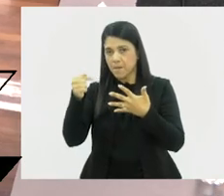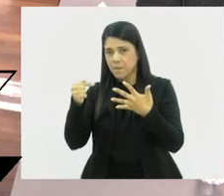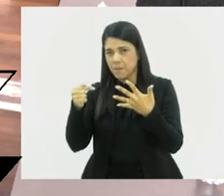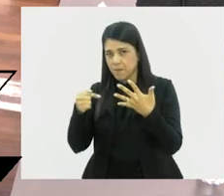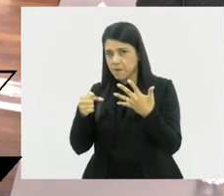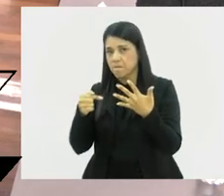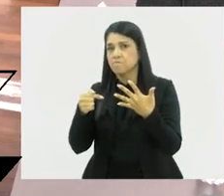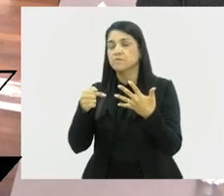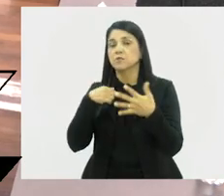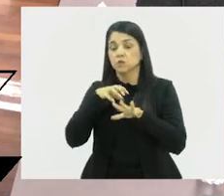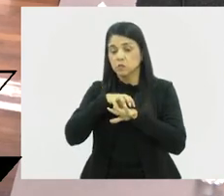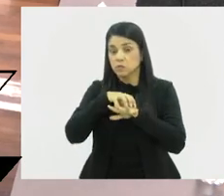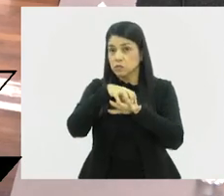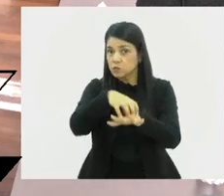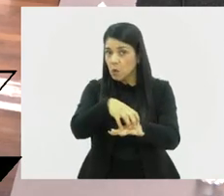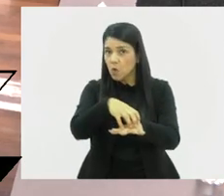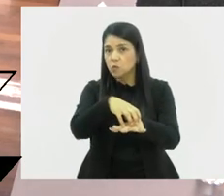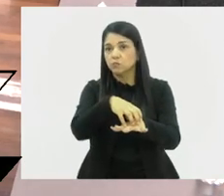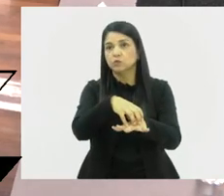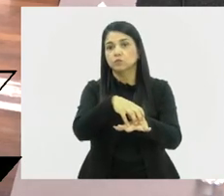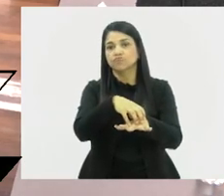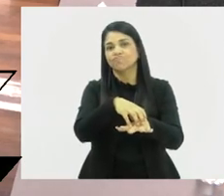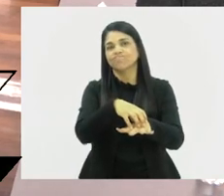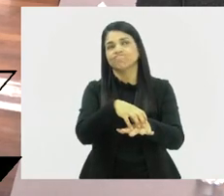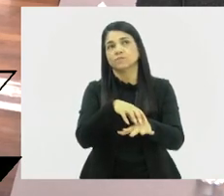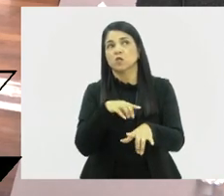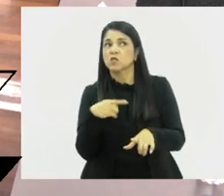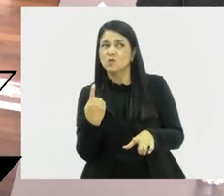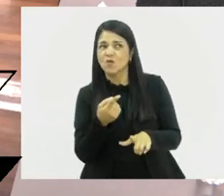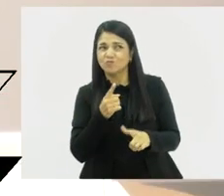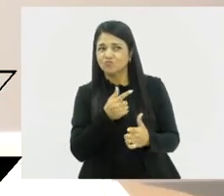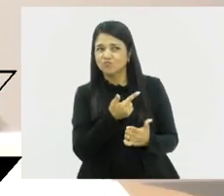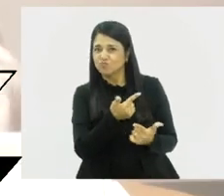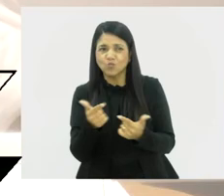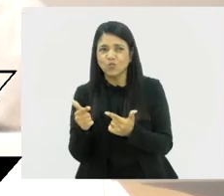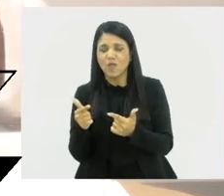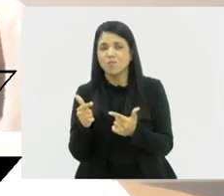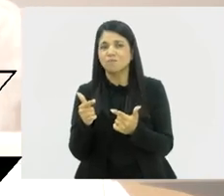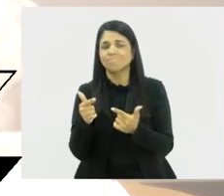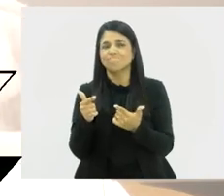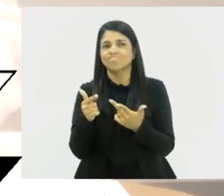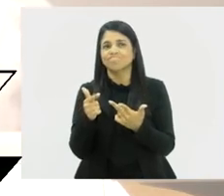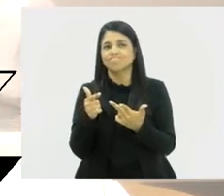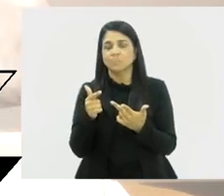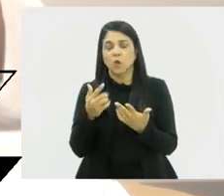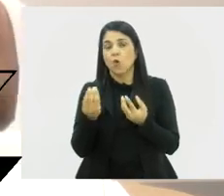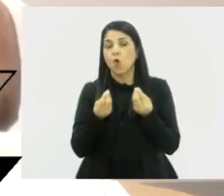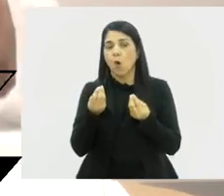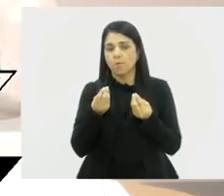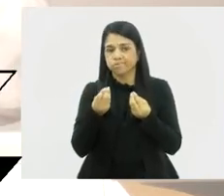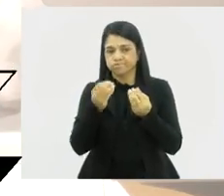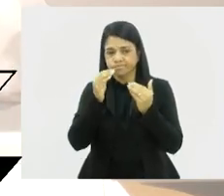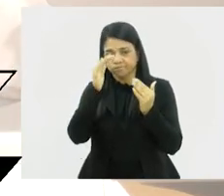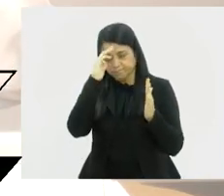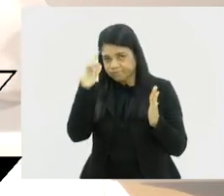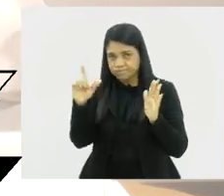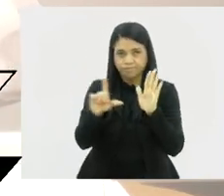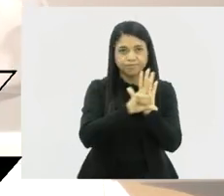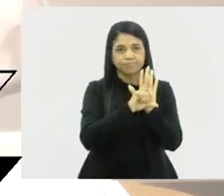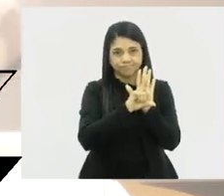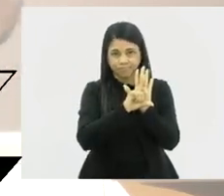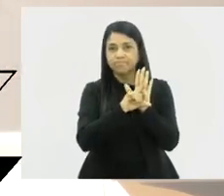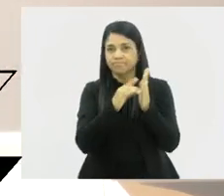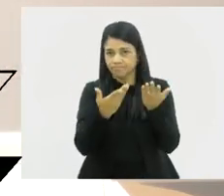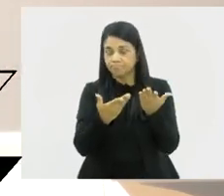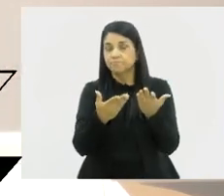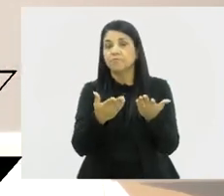nessa questão do transporte, que a gente nem tem muita autoridade para legislar. Mas vamos discutir tanto a lei federal que está avançando,